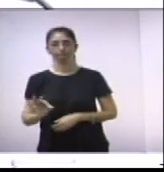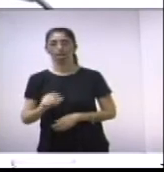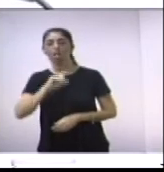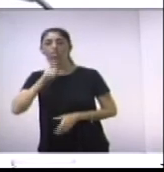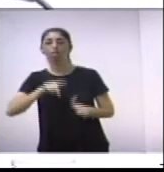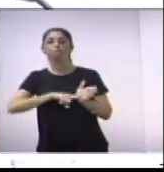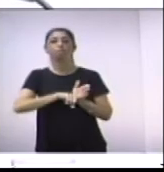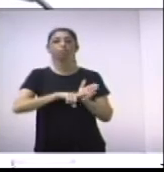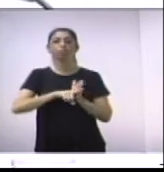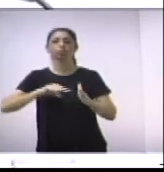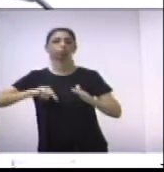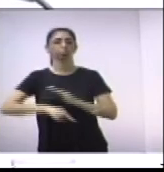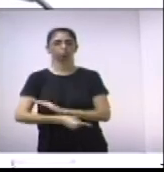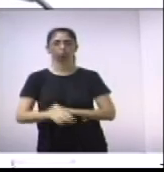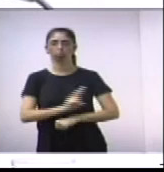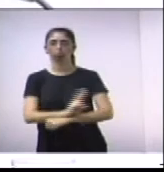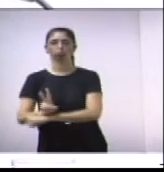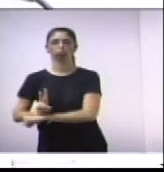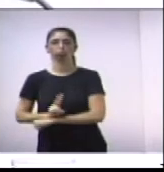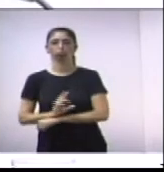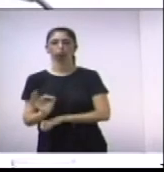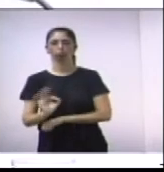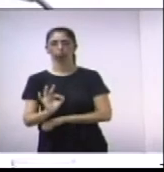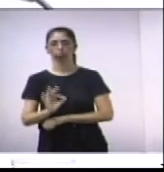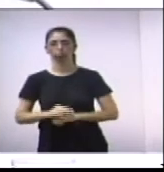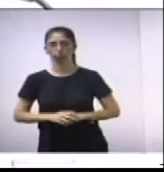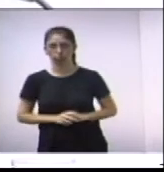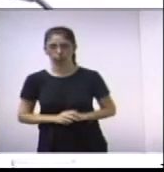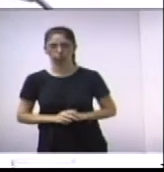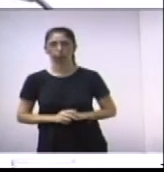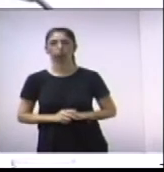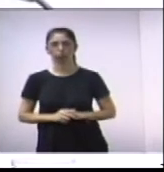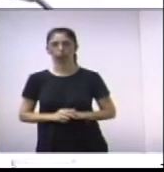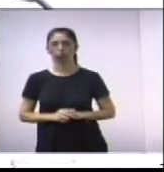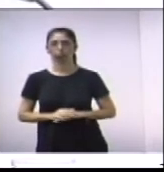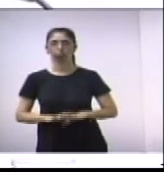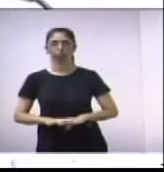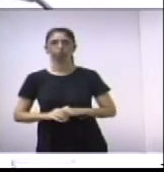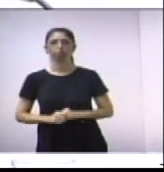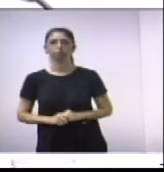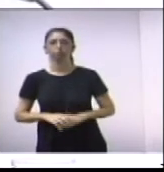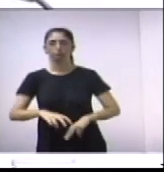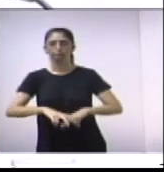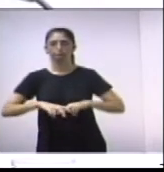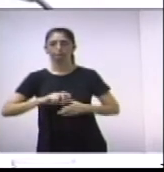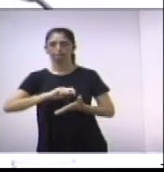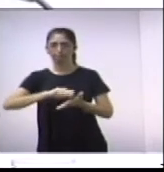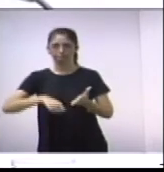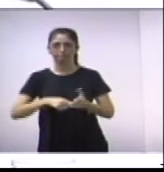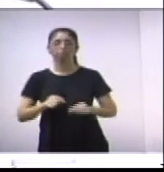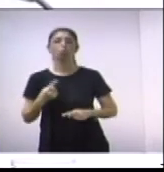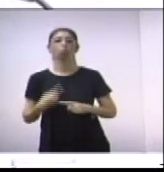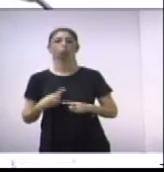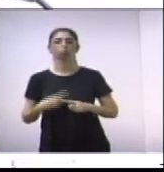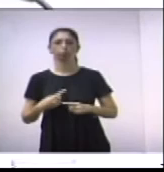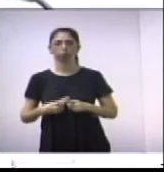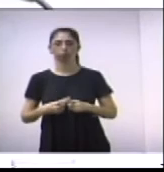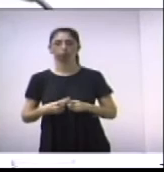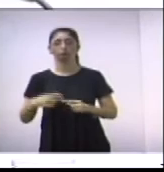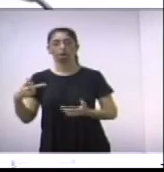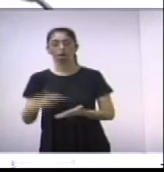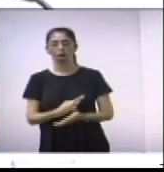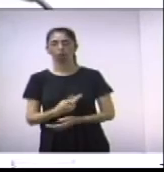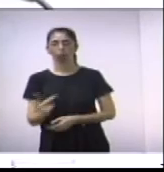os shows carnavalescos para o carnaval de 2010, assim dos atos dele decorrentes. Em razão da sucumbência, condeno os